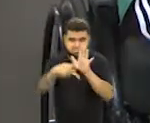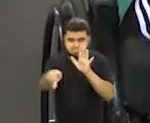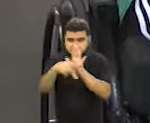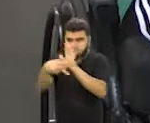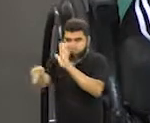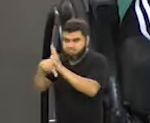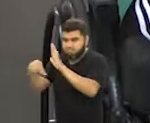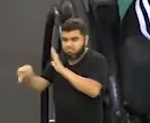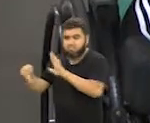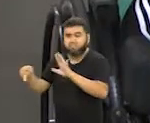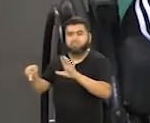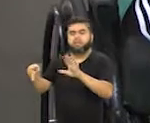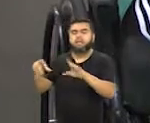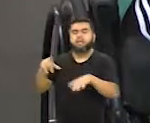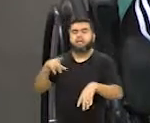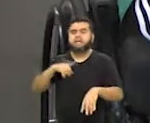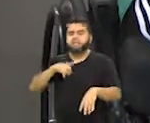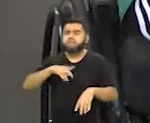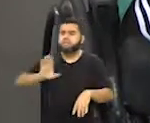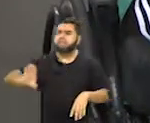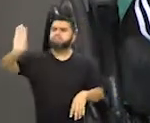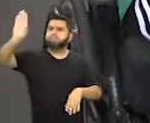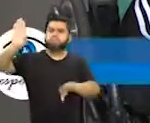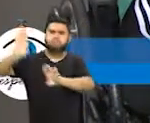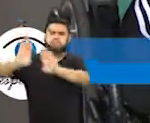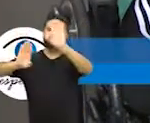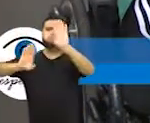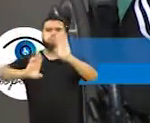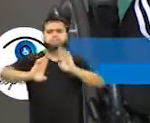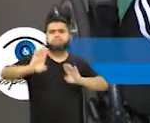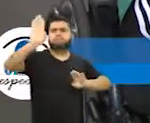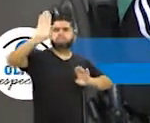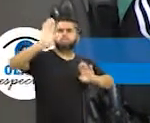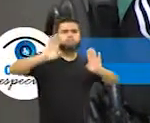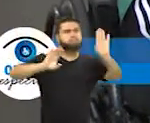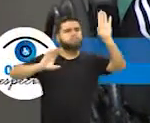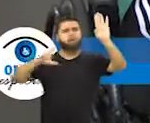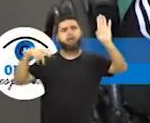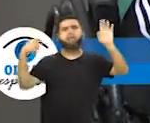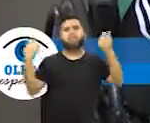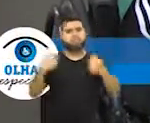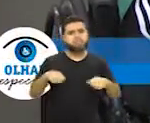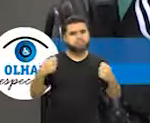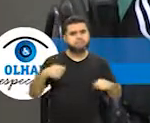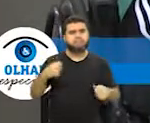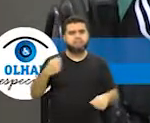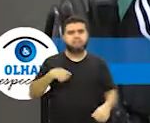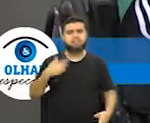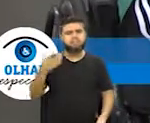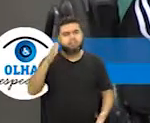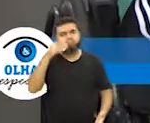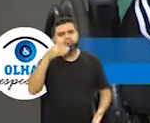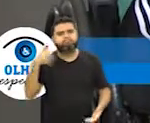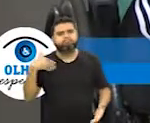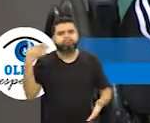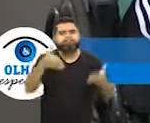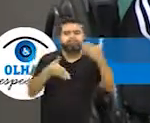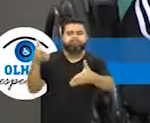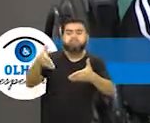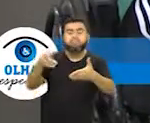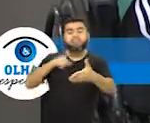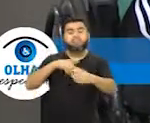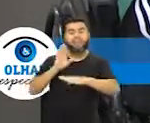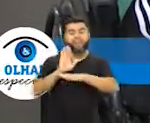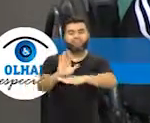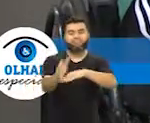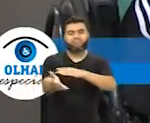causa, né, e essas causas têm que ser devidamente representadas, interagir entre si